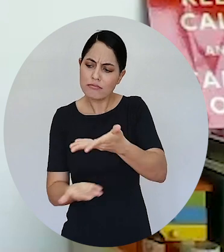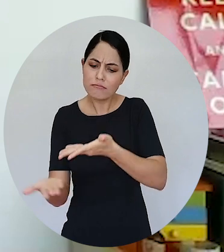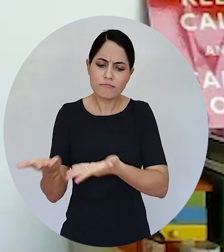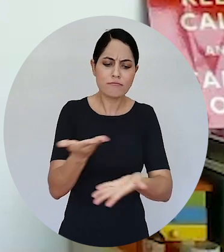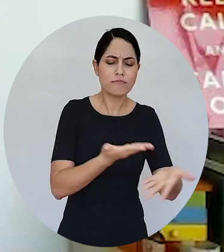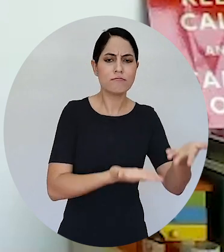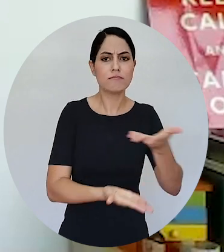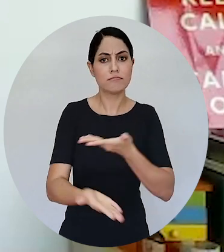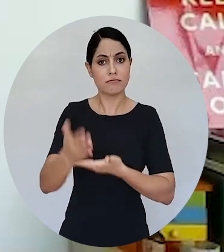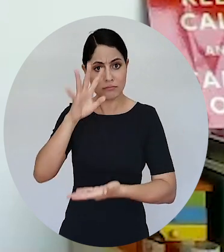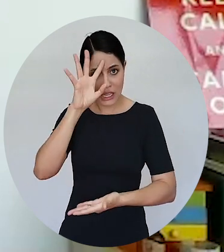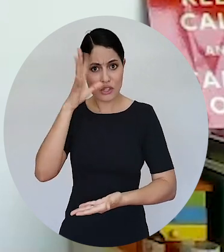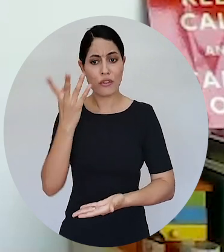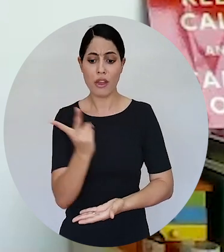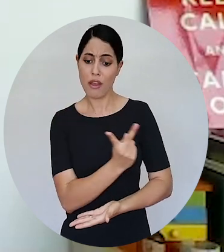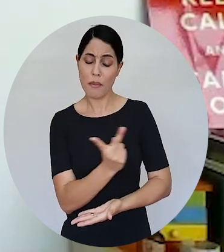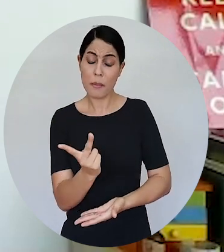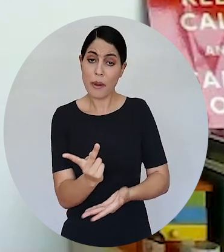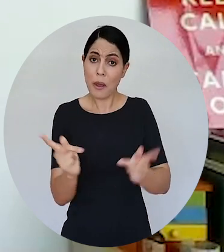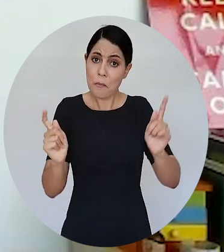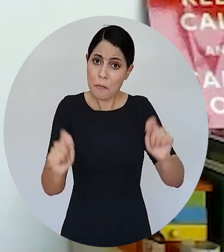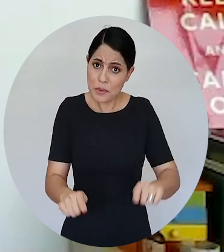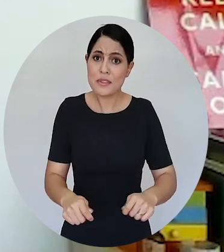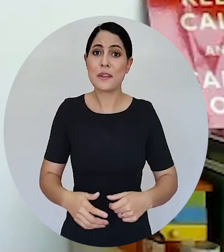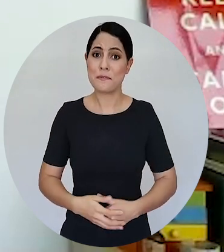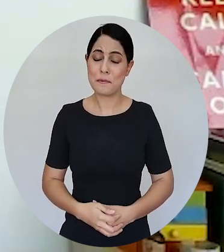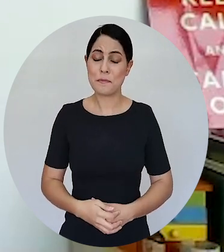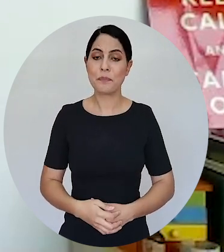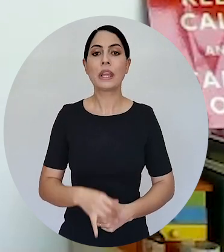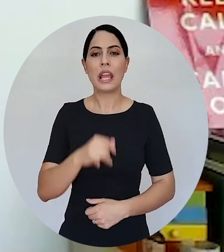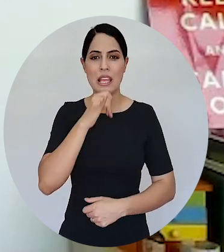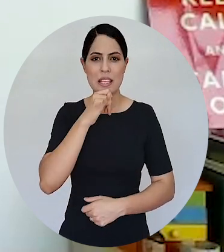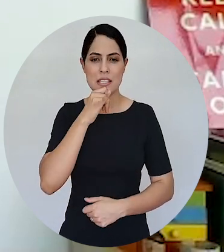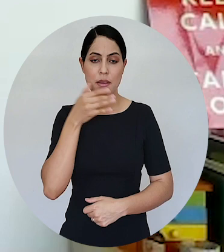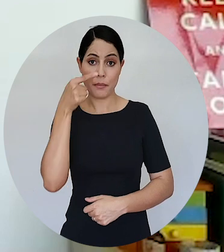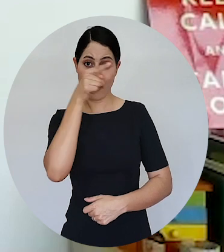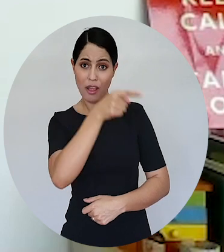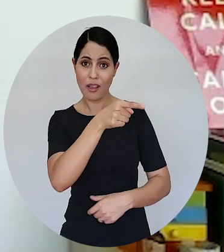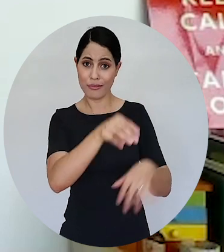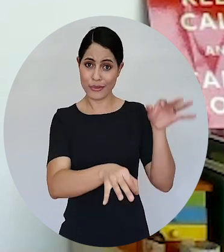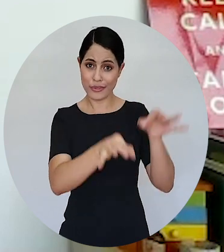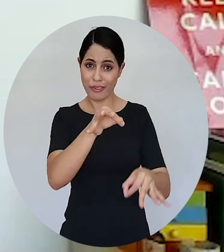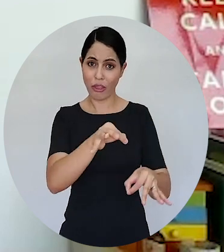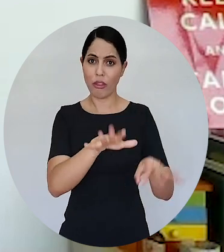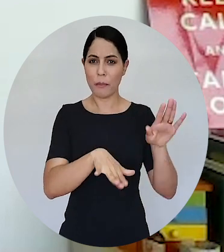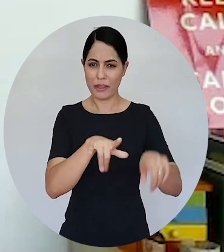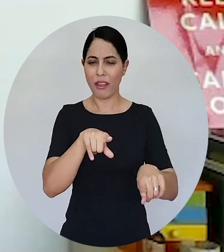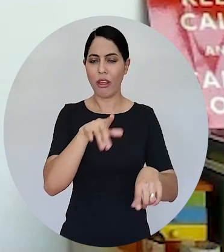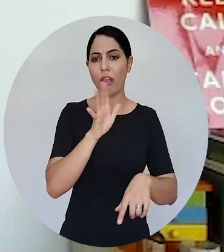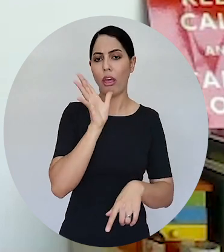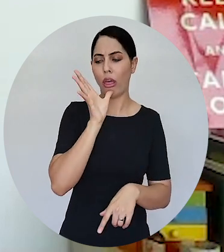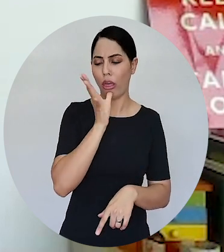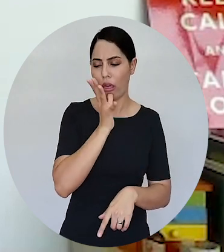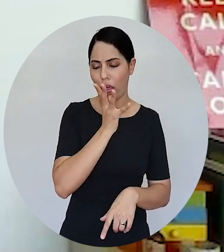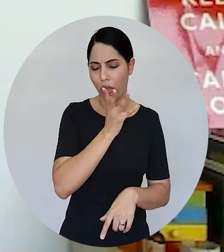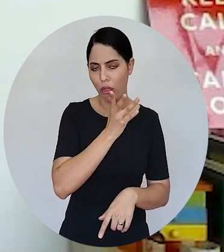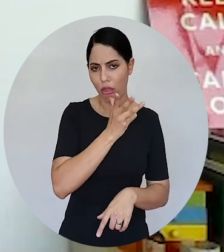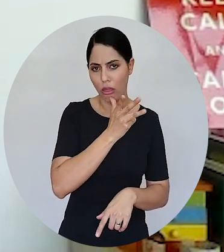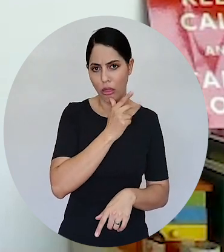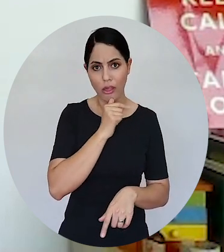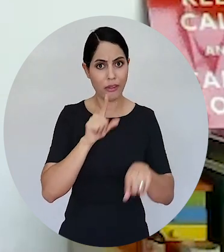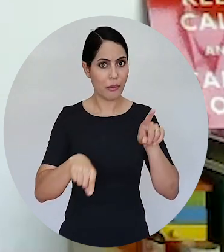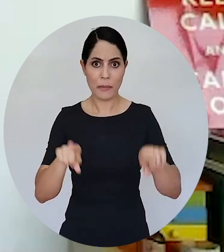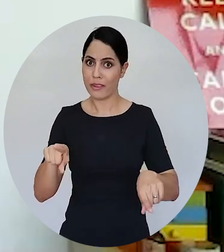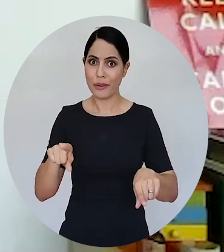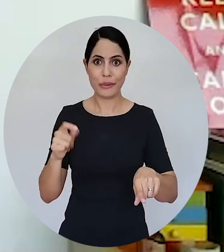sobre a melhor solução para elas mesmas, né? Ao passo que no judiciário ou em outros caminhos, poderia, além de demorar mais tempo, não